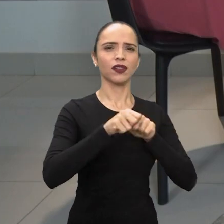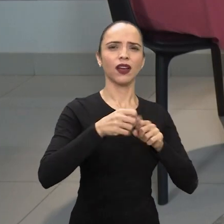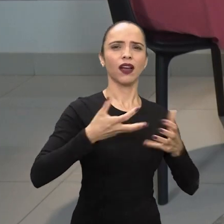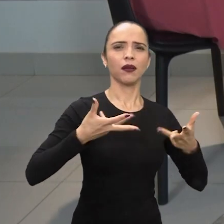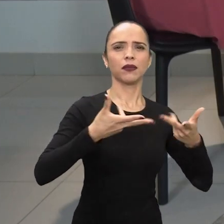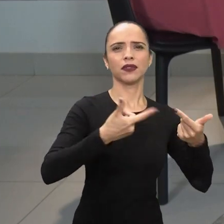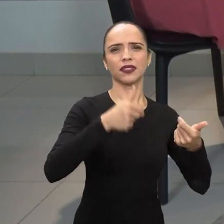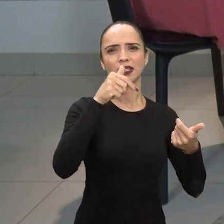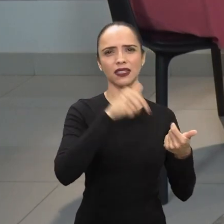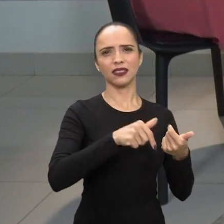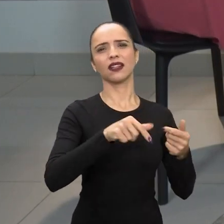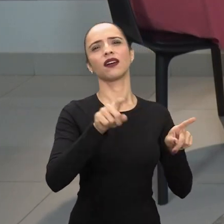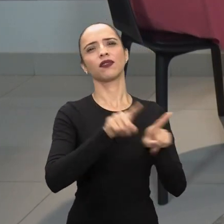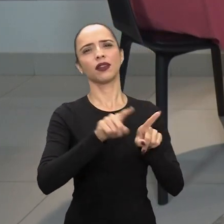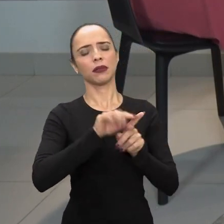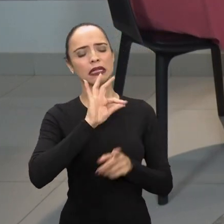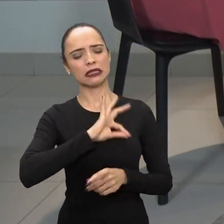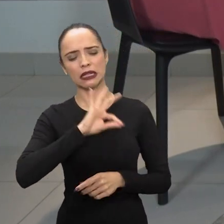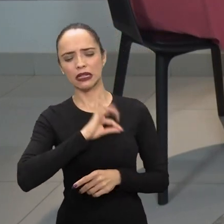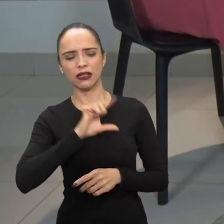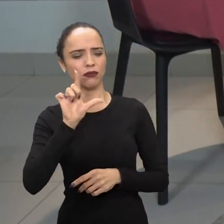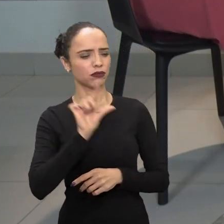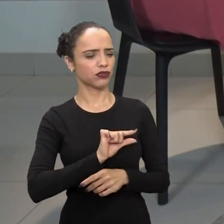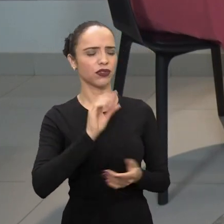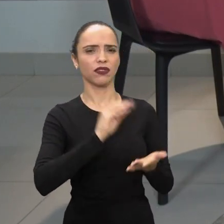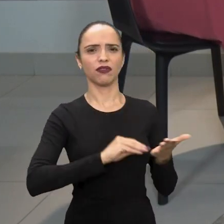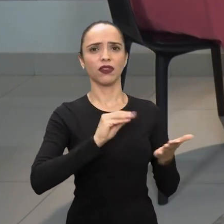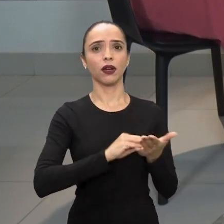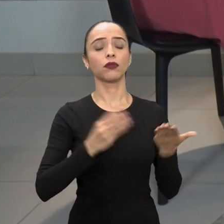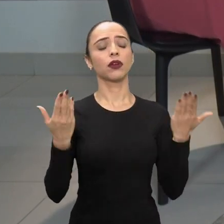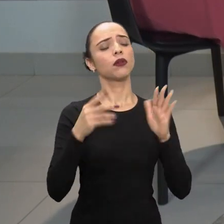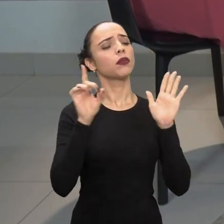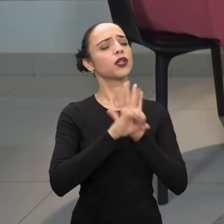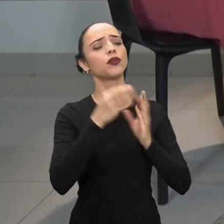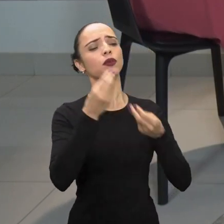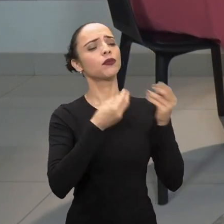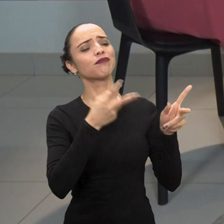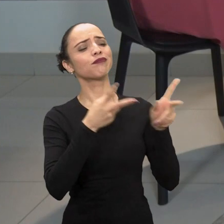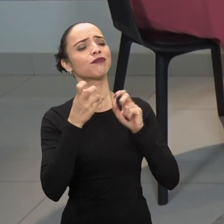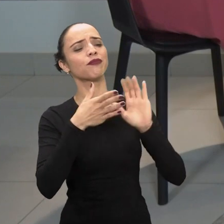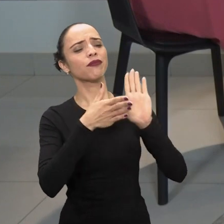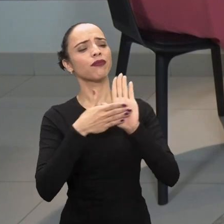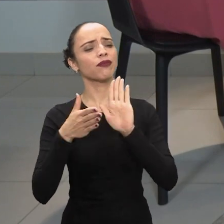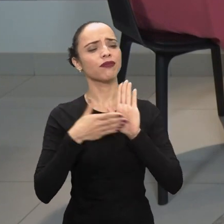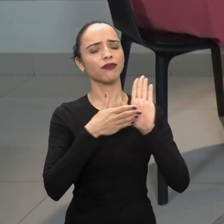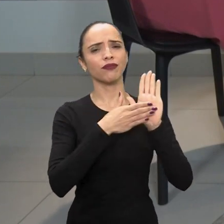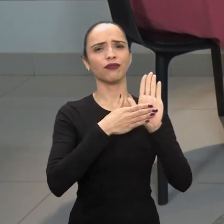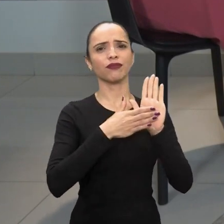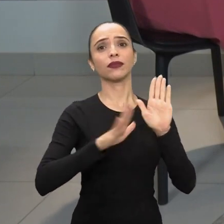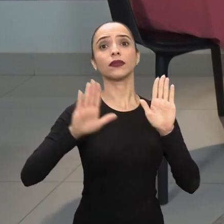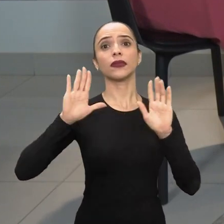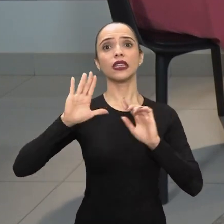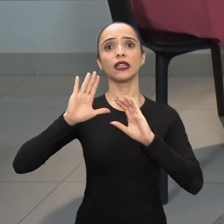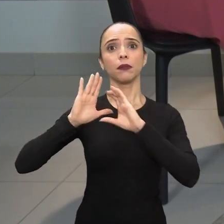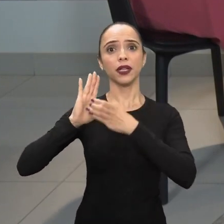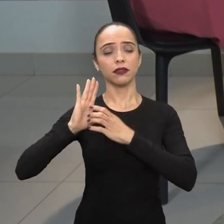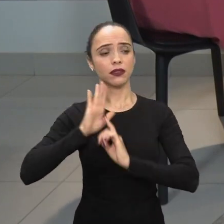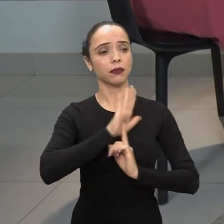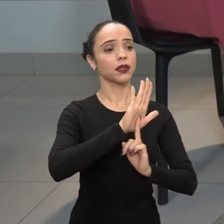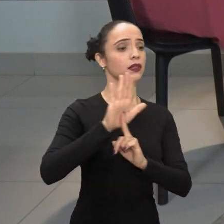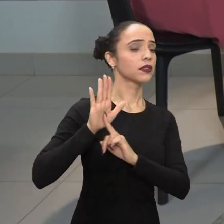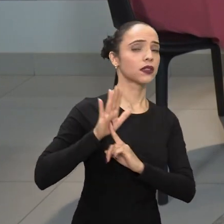baixa remuneração e muitos casos como é que a senhora Analisa as propostas que foram apresentadas em relação ao